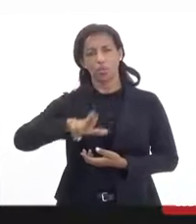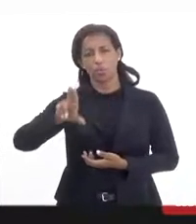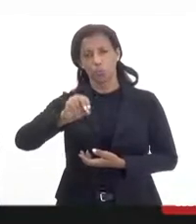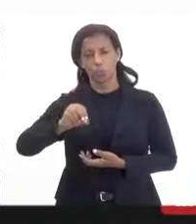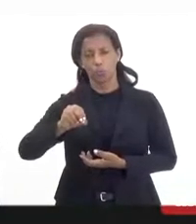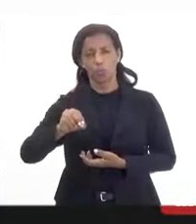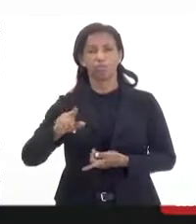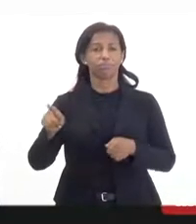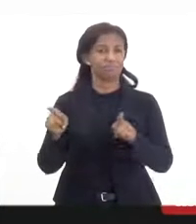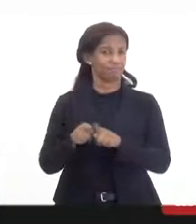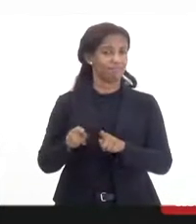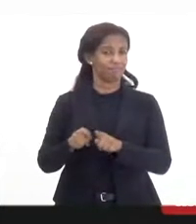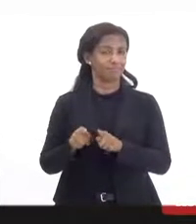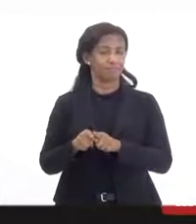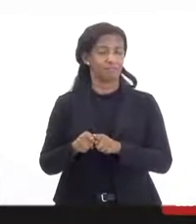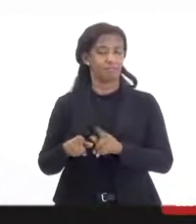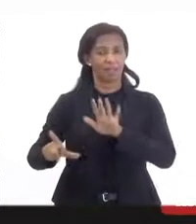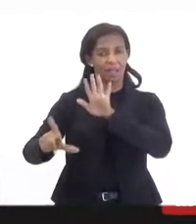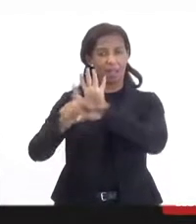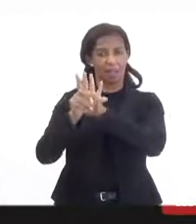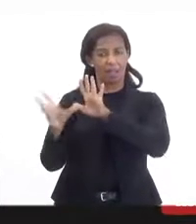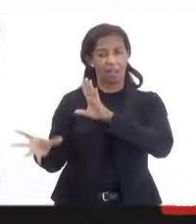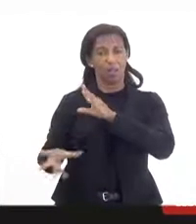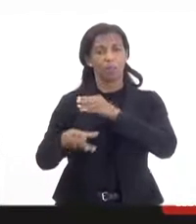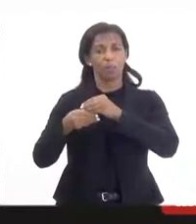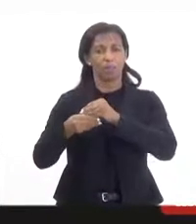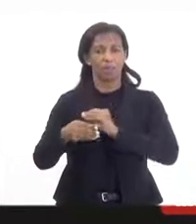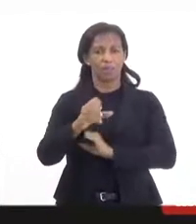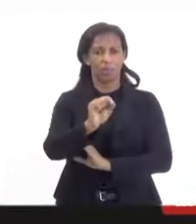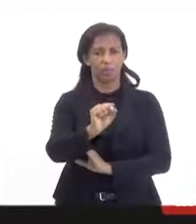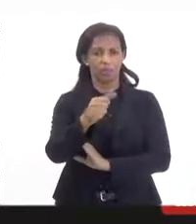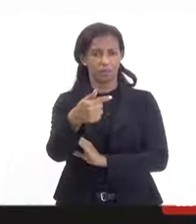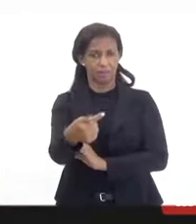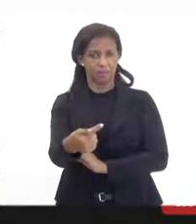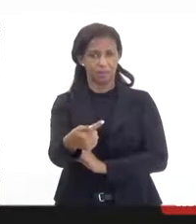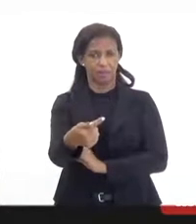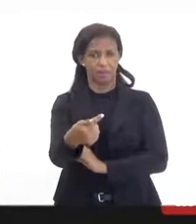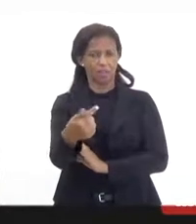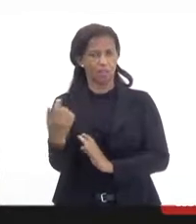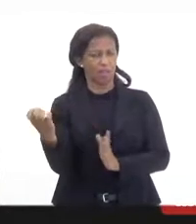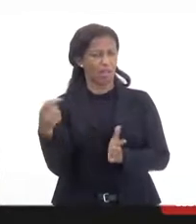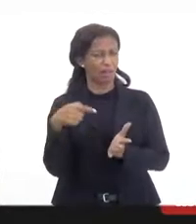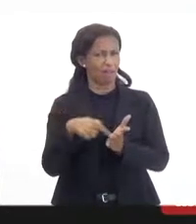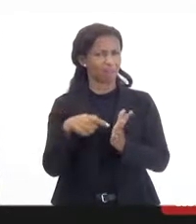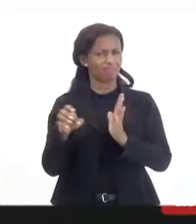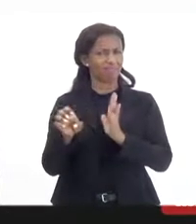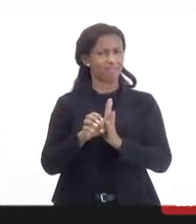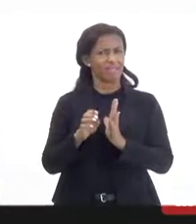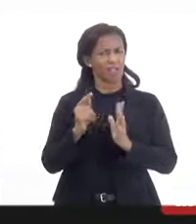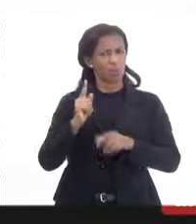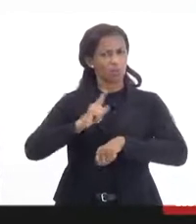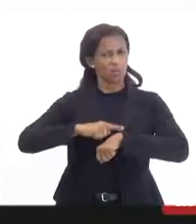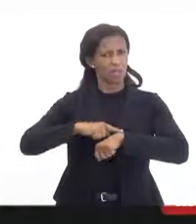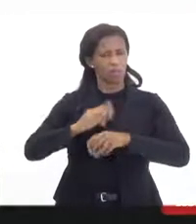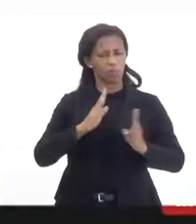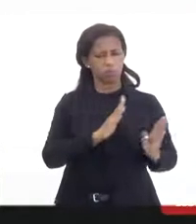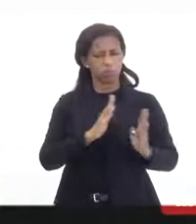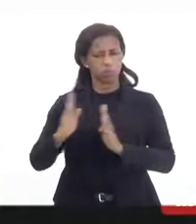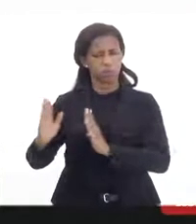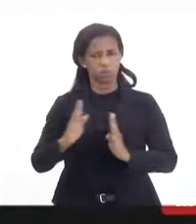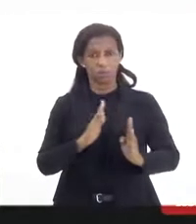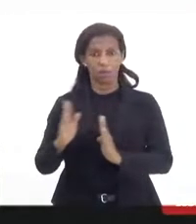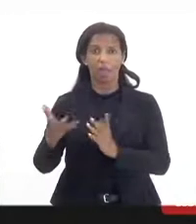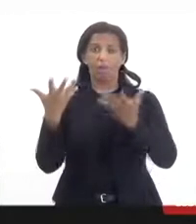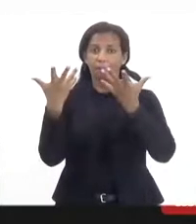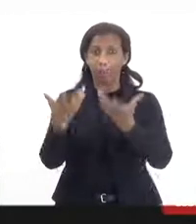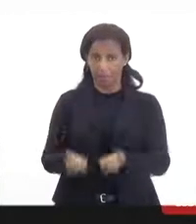consumo, a lei complementar 87, ela estabelece um prazo para permitir